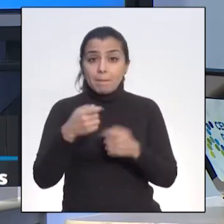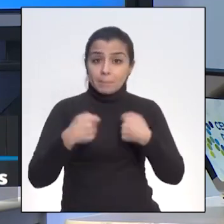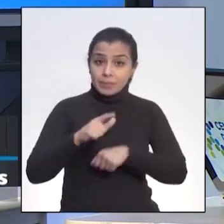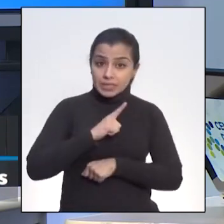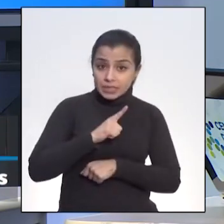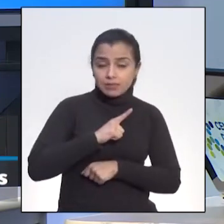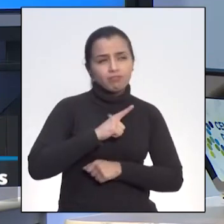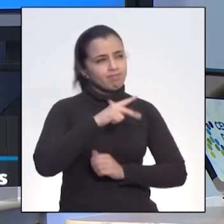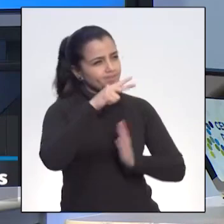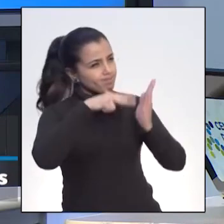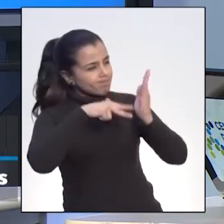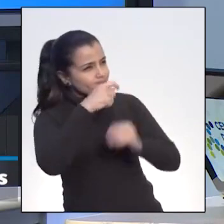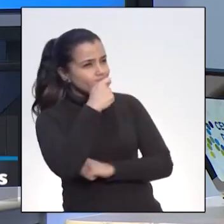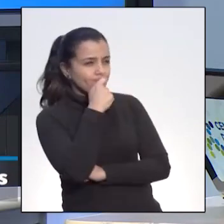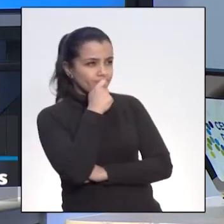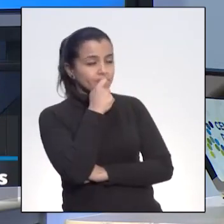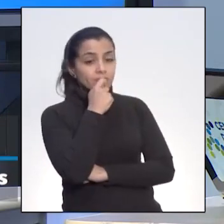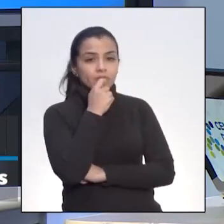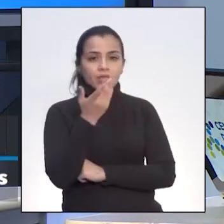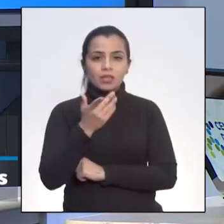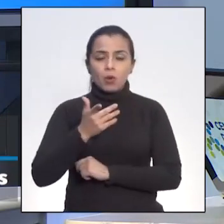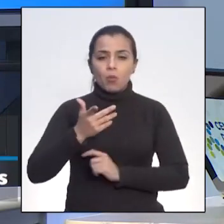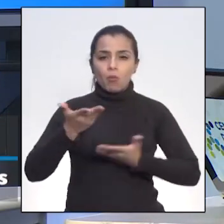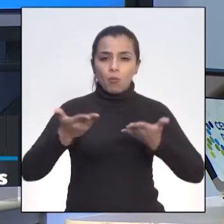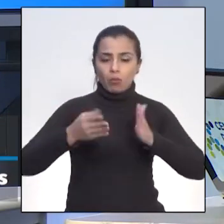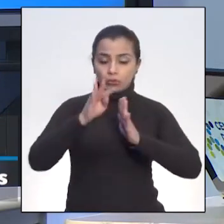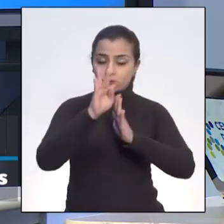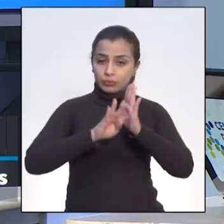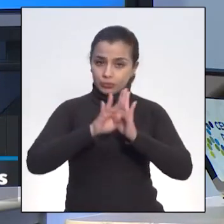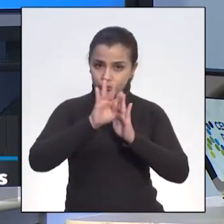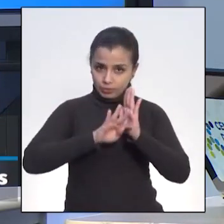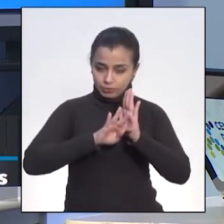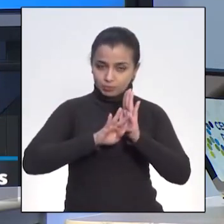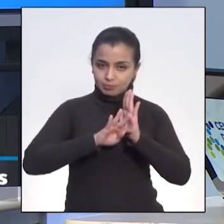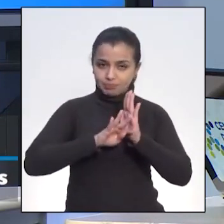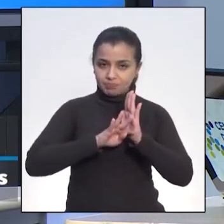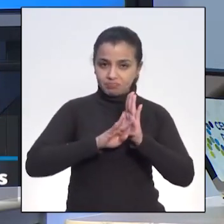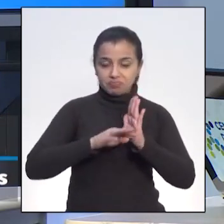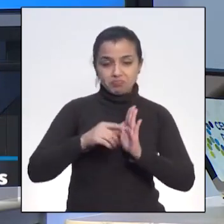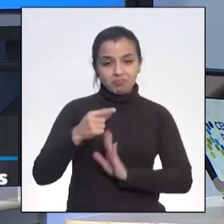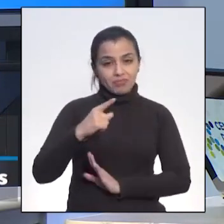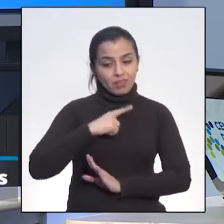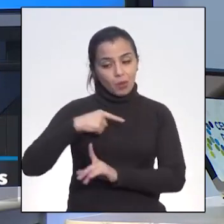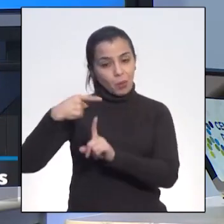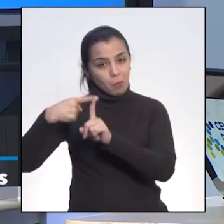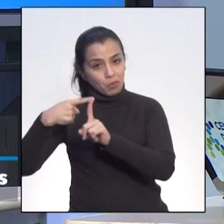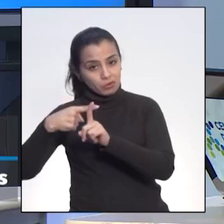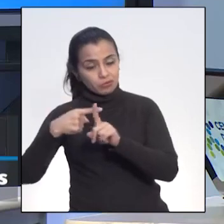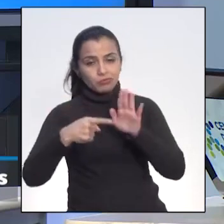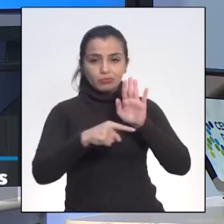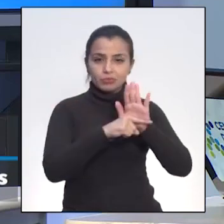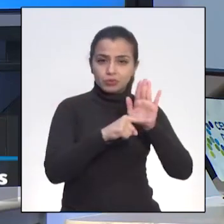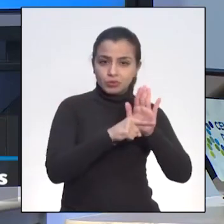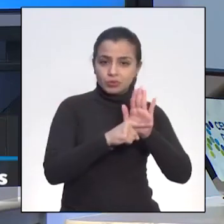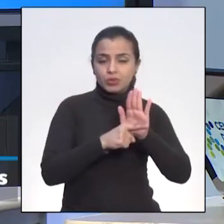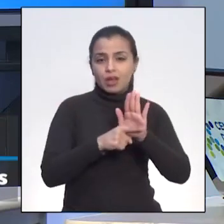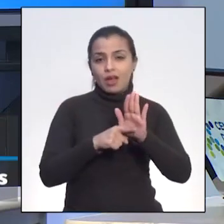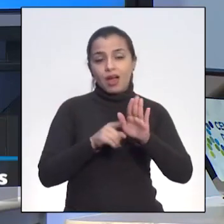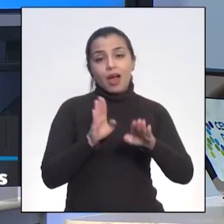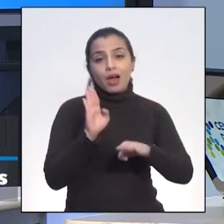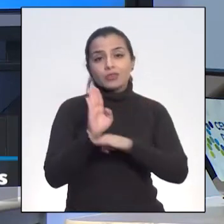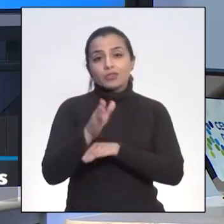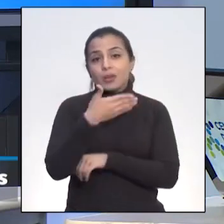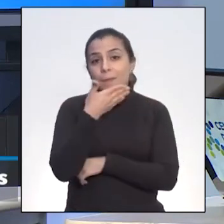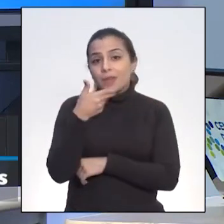um texto anterior, fazendo o balanço entre os pontos positivos e negativos daquele filme, te ajudam a escolher melhor o